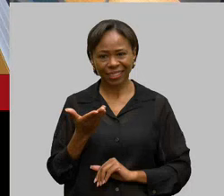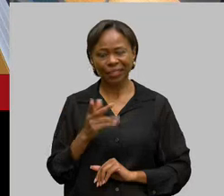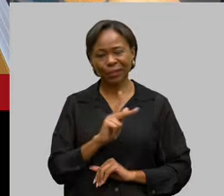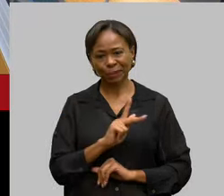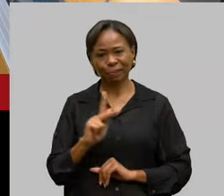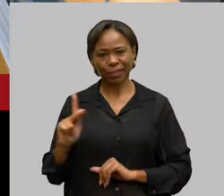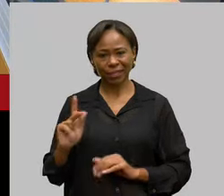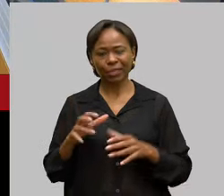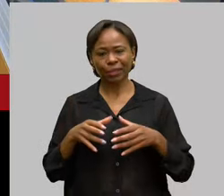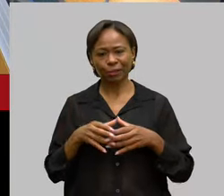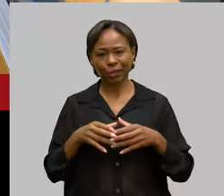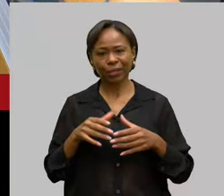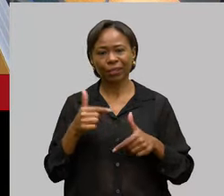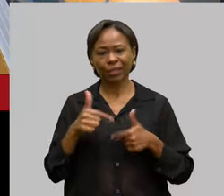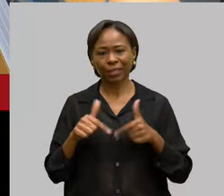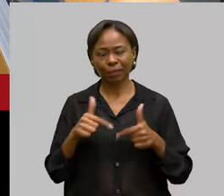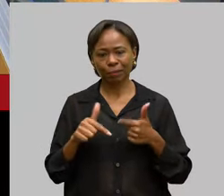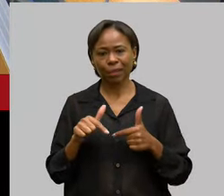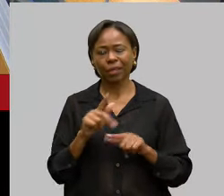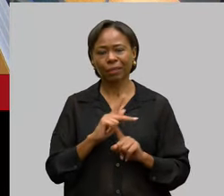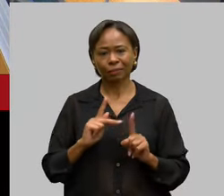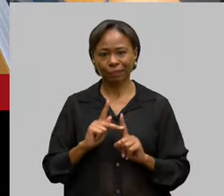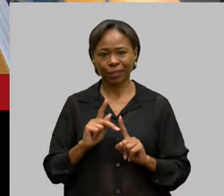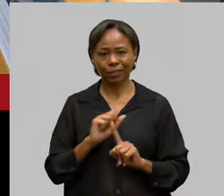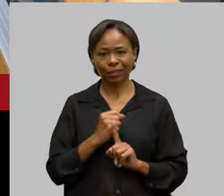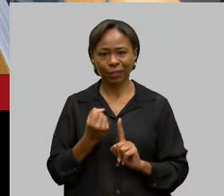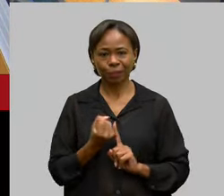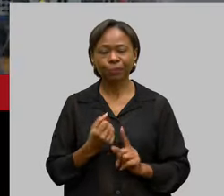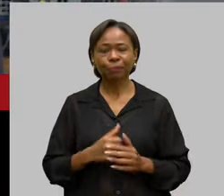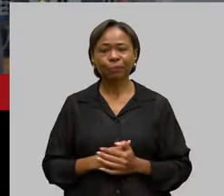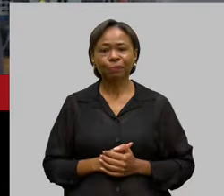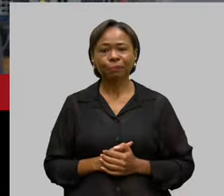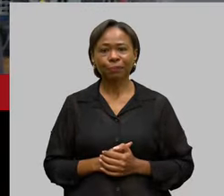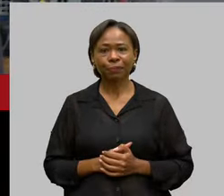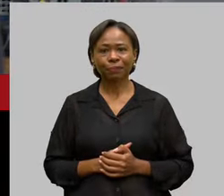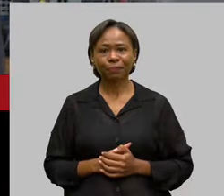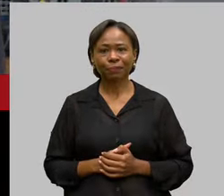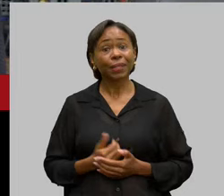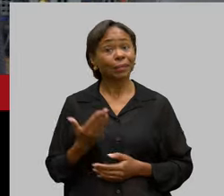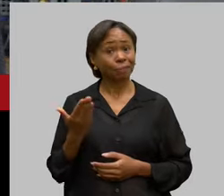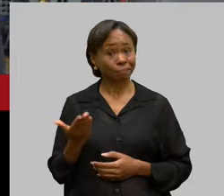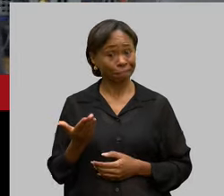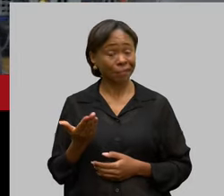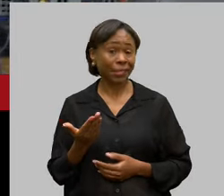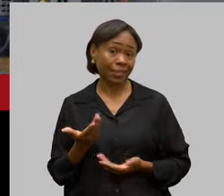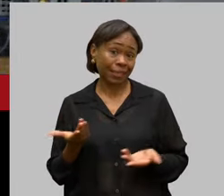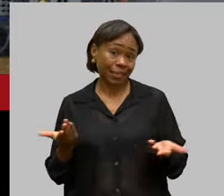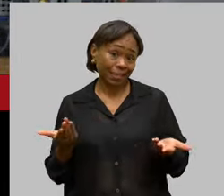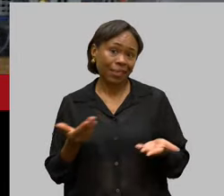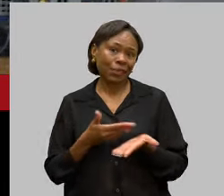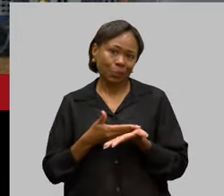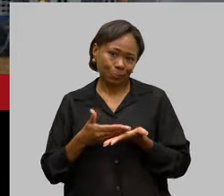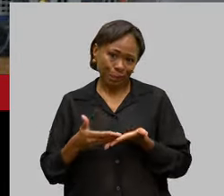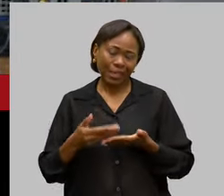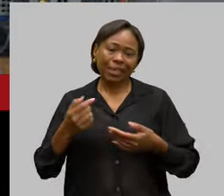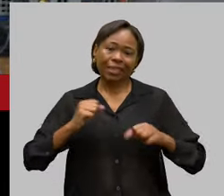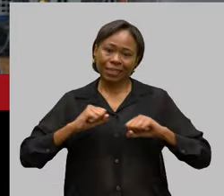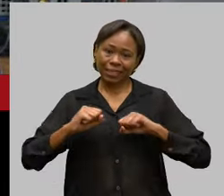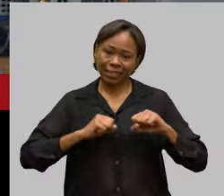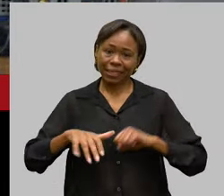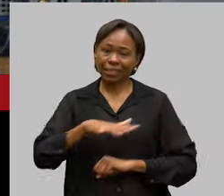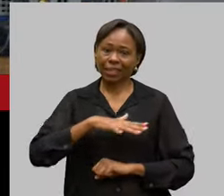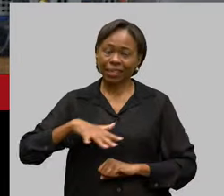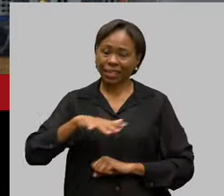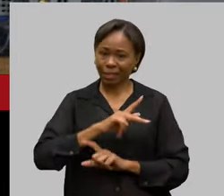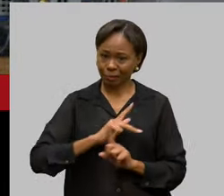da Comissão de trabalho previdência e assistência social que é onde tem que começar qualquer discussão na área previdenciária